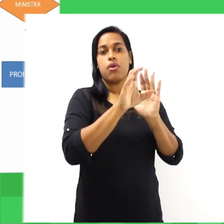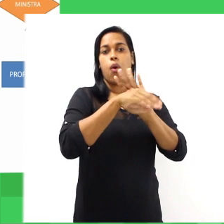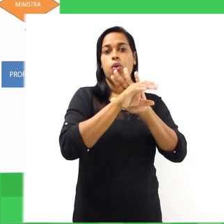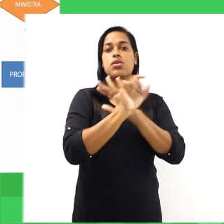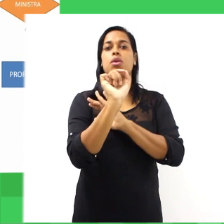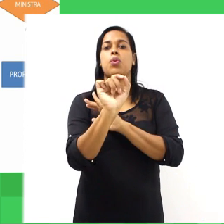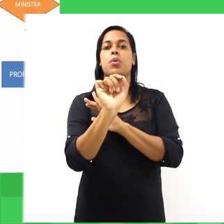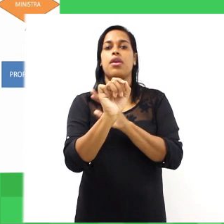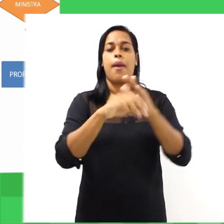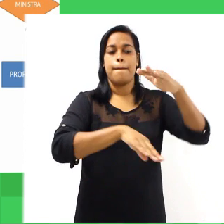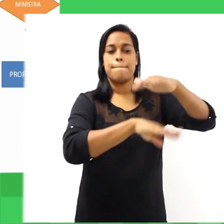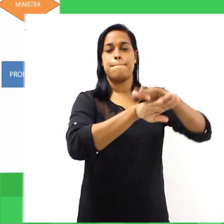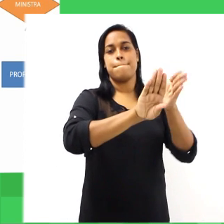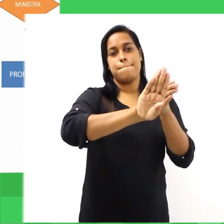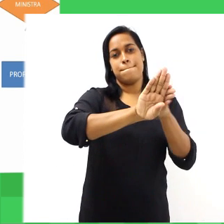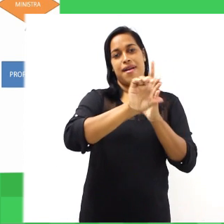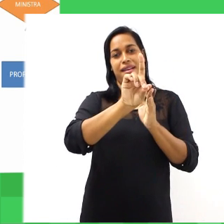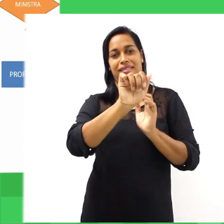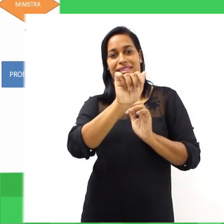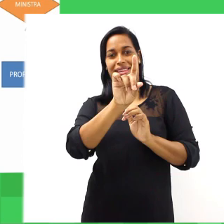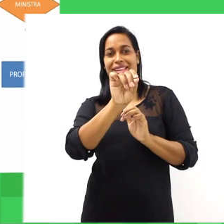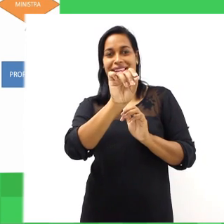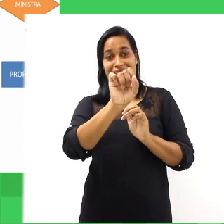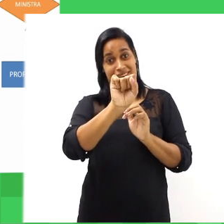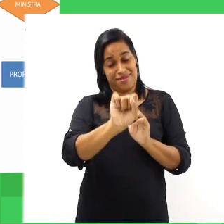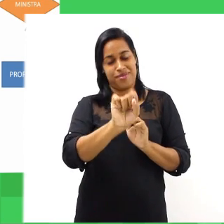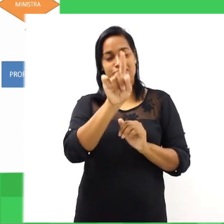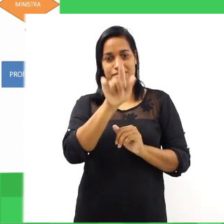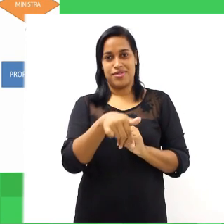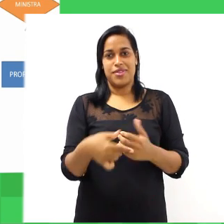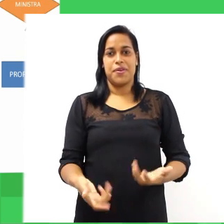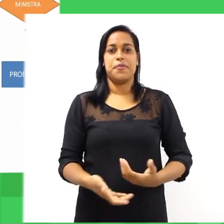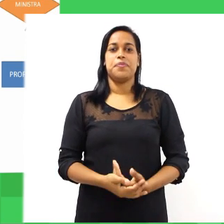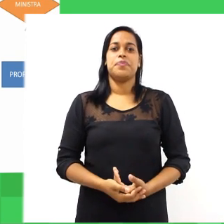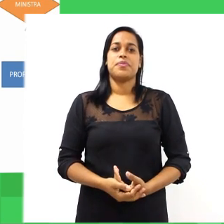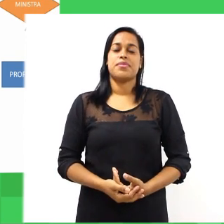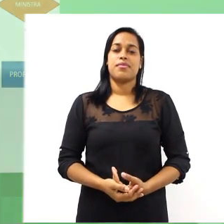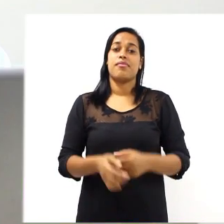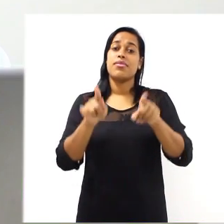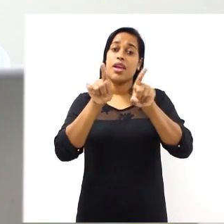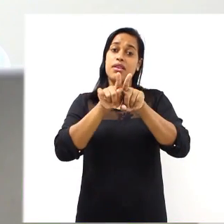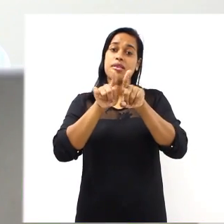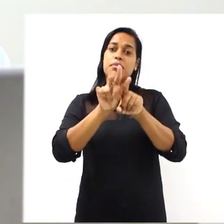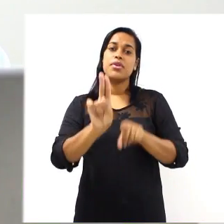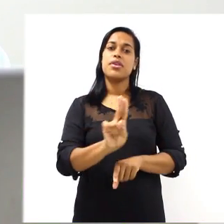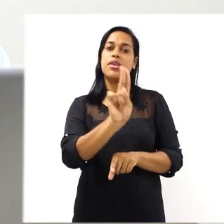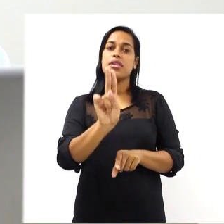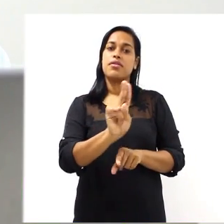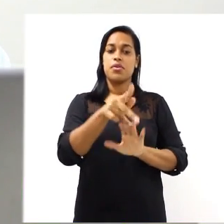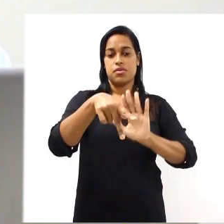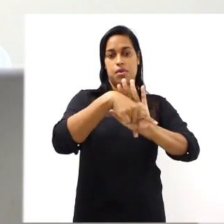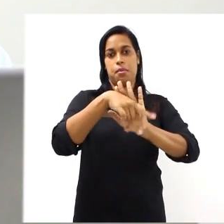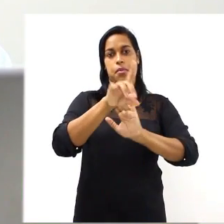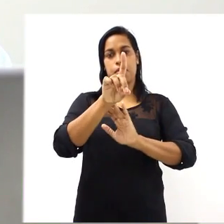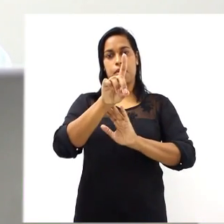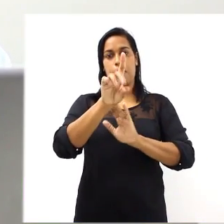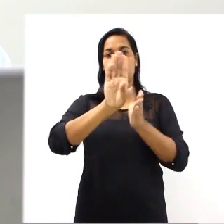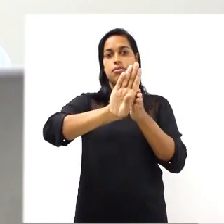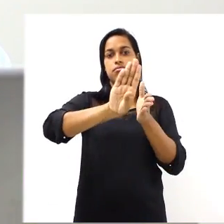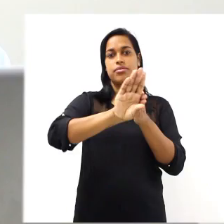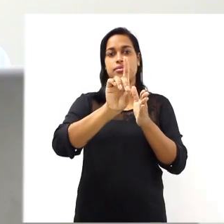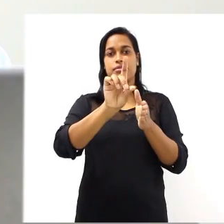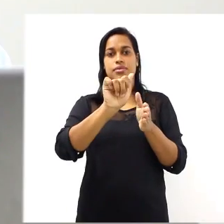de dados a fundo, normalmente. E é quem vai utilizar o seu banco de dados. Então, por exemplo,